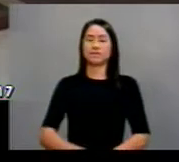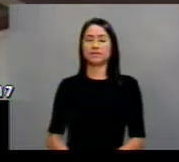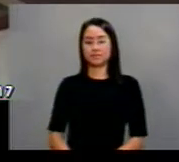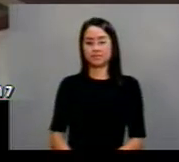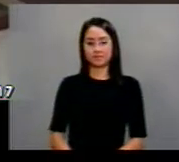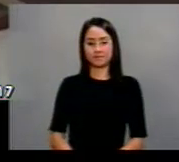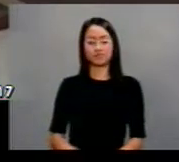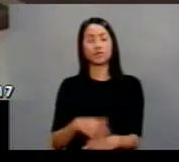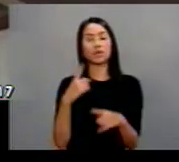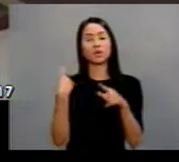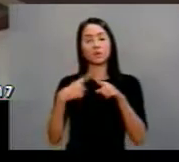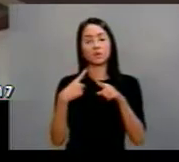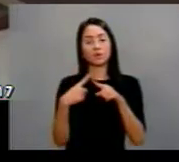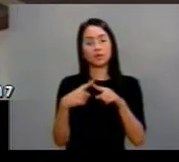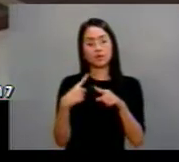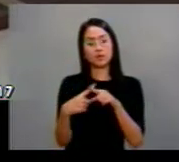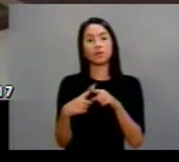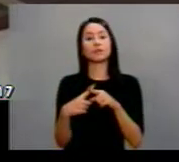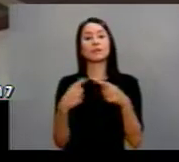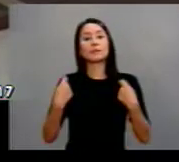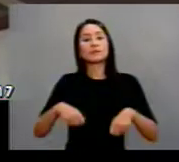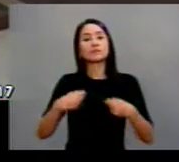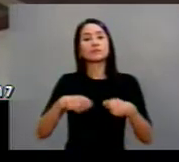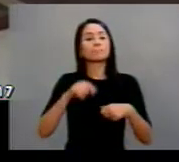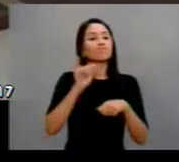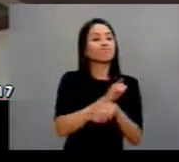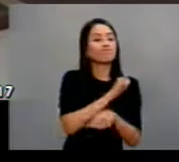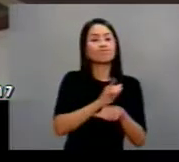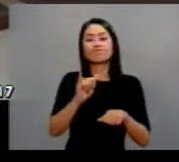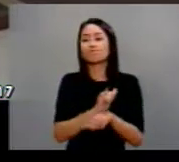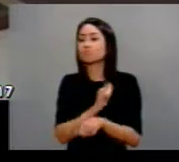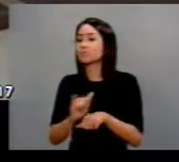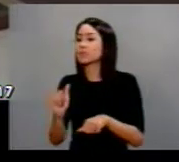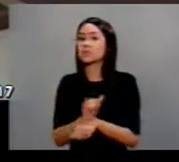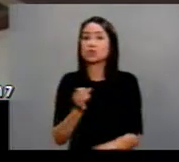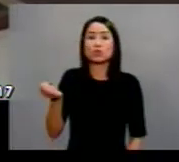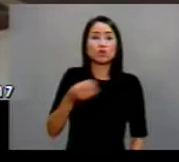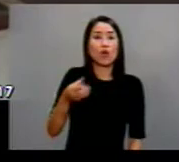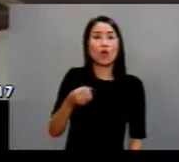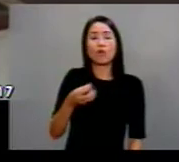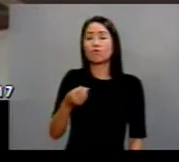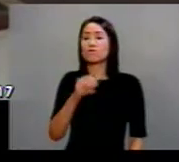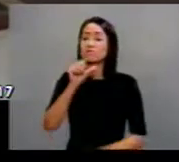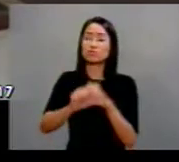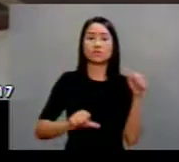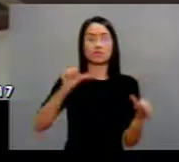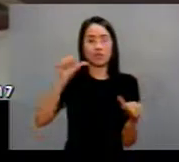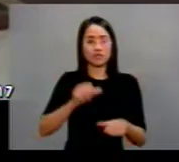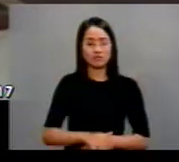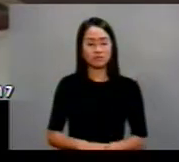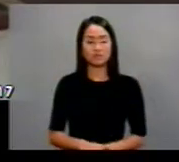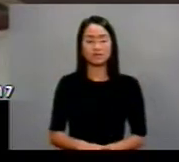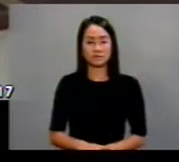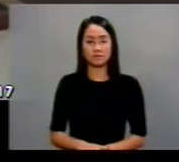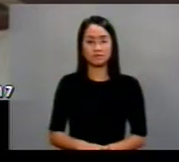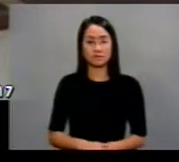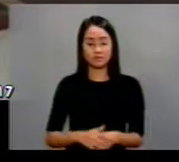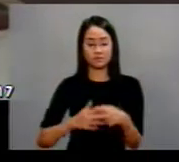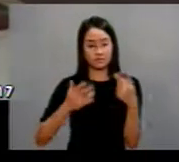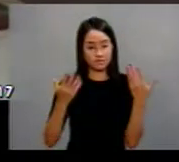a criação de alternativas de saídas novas à sociedade brasileira. Nós não